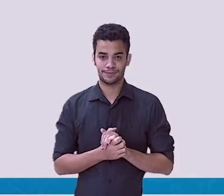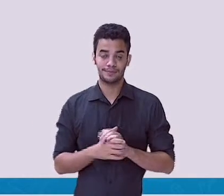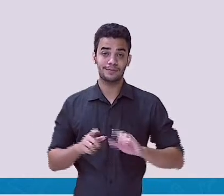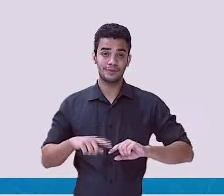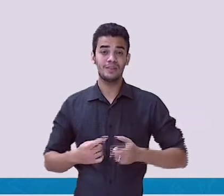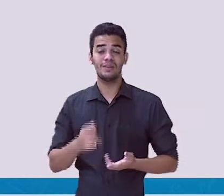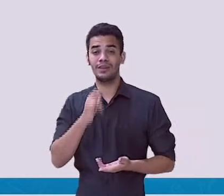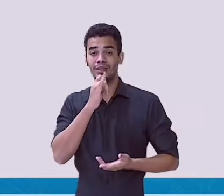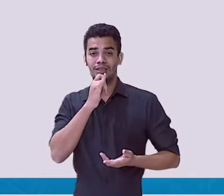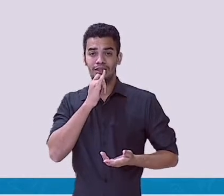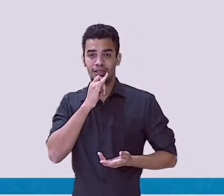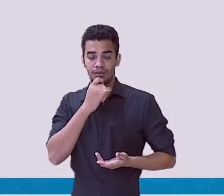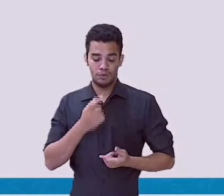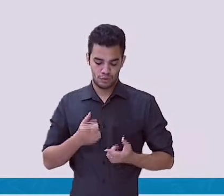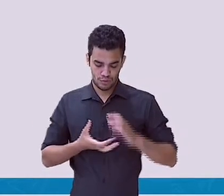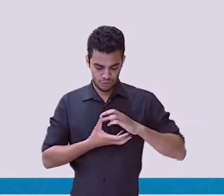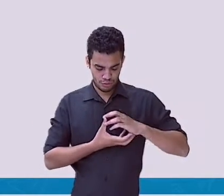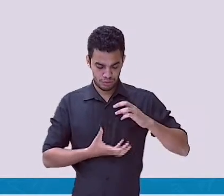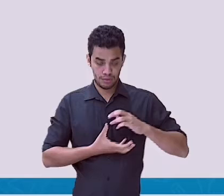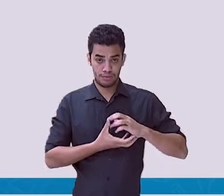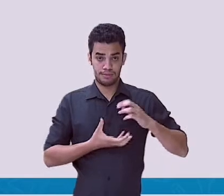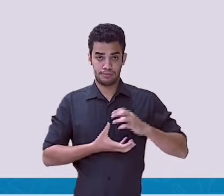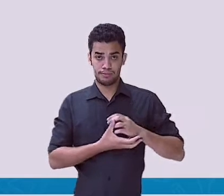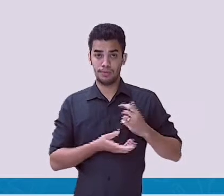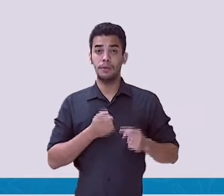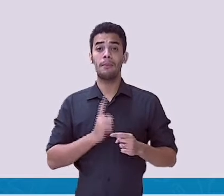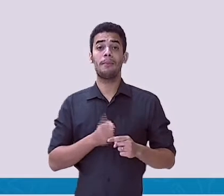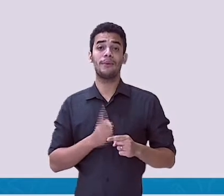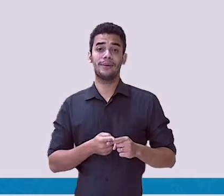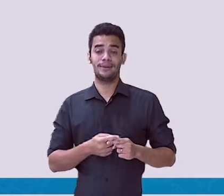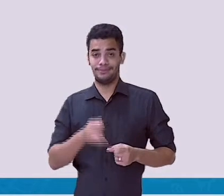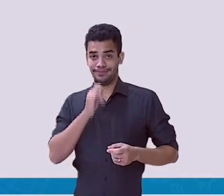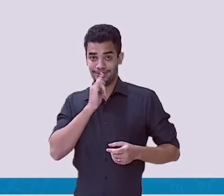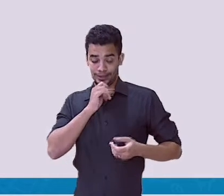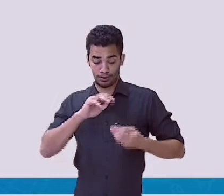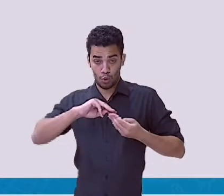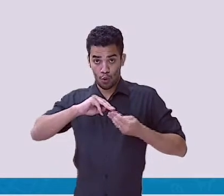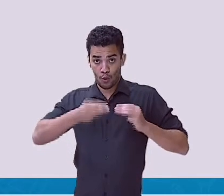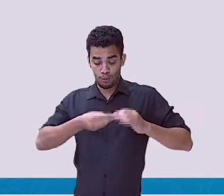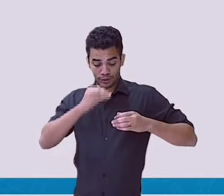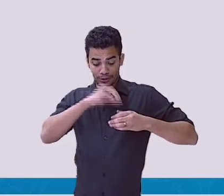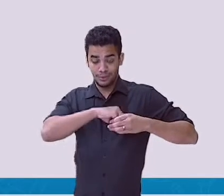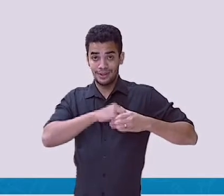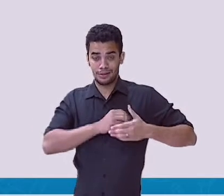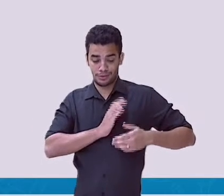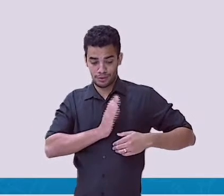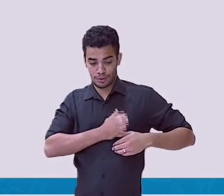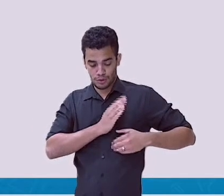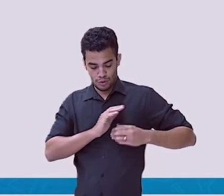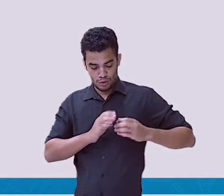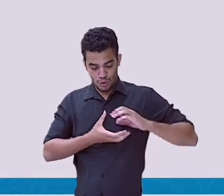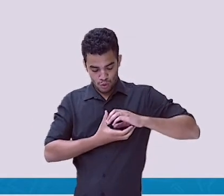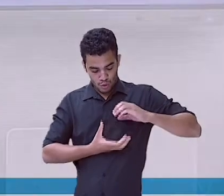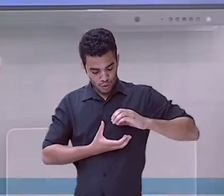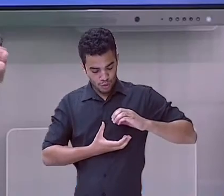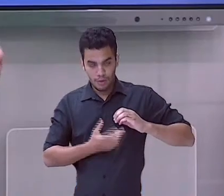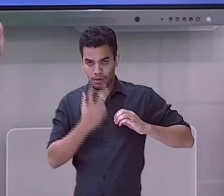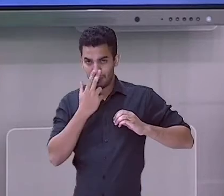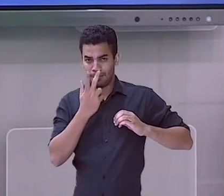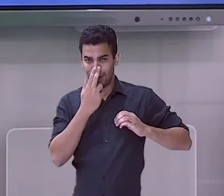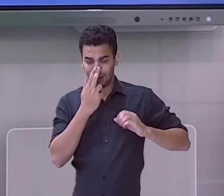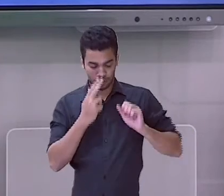os impulsos que o tecido, ali dentro do miocárdio, eles vão ditar um ritmo que a